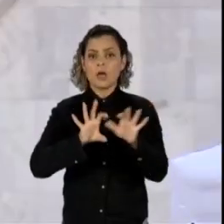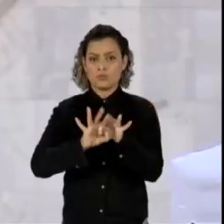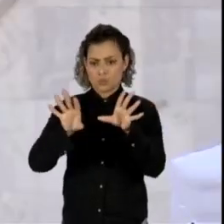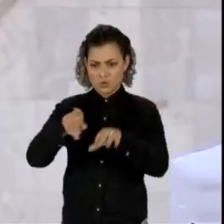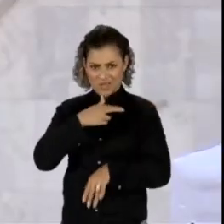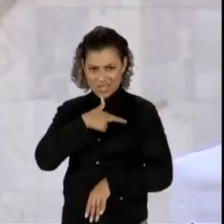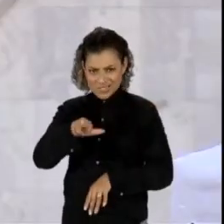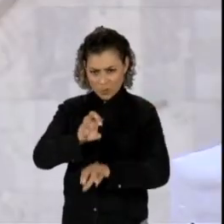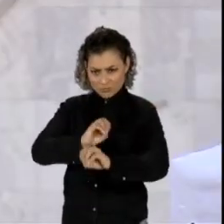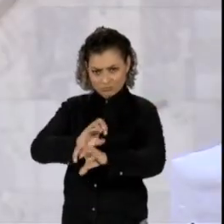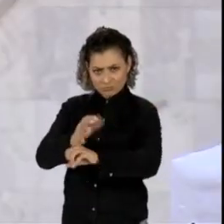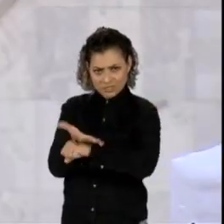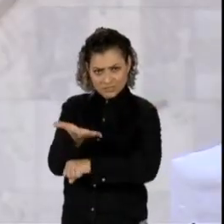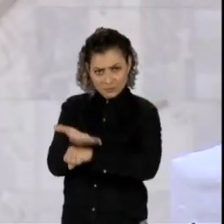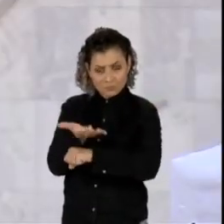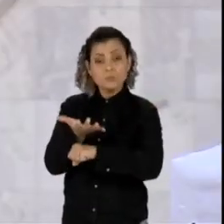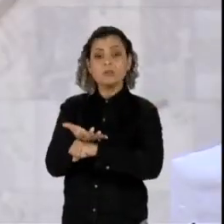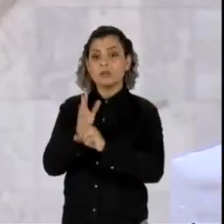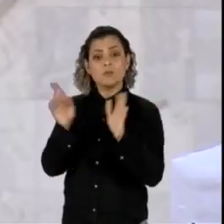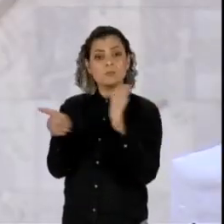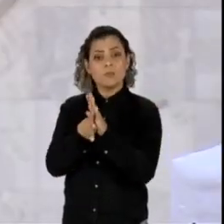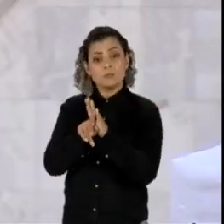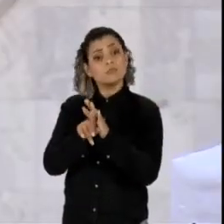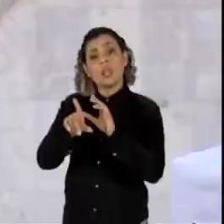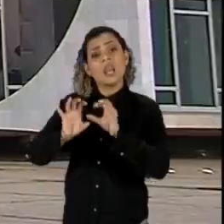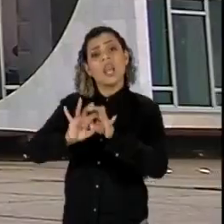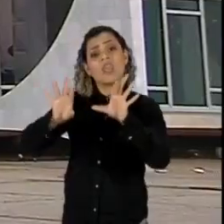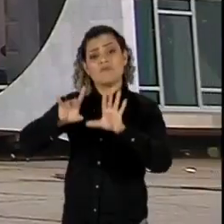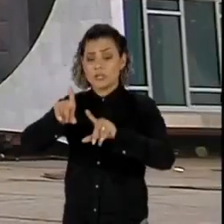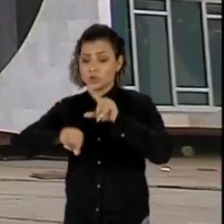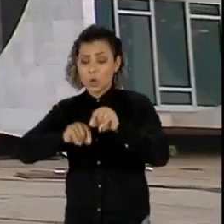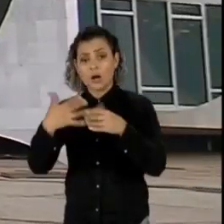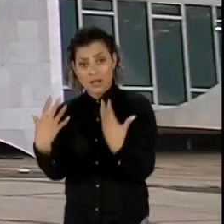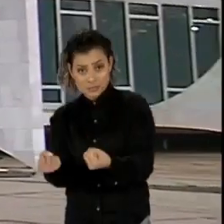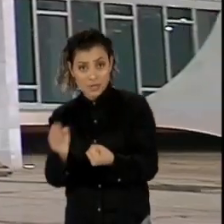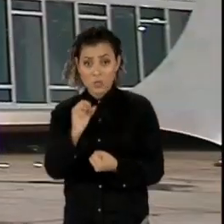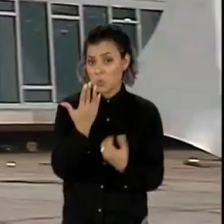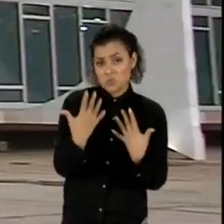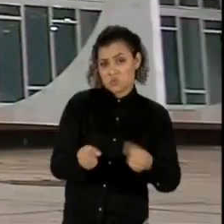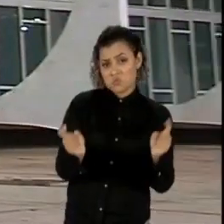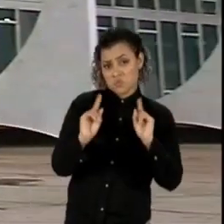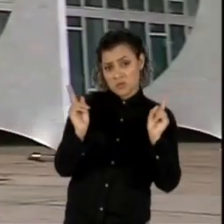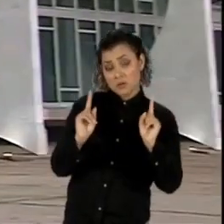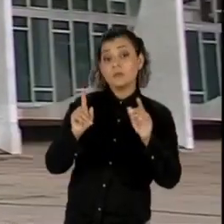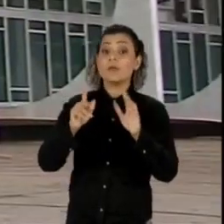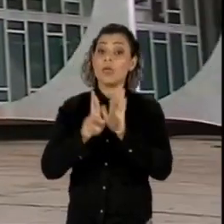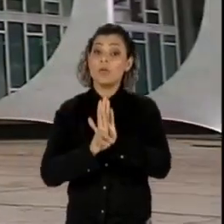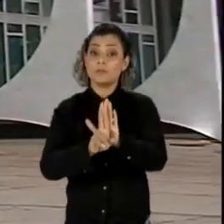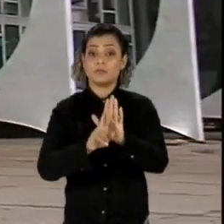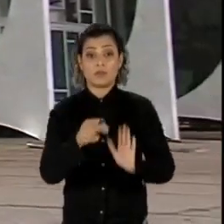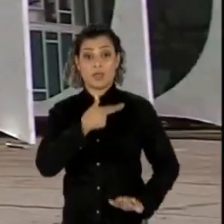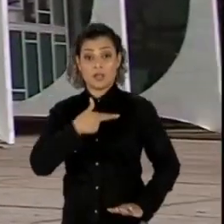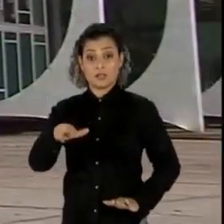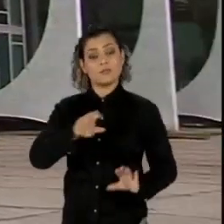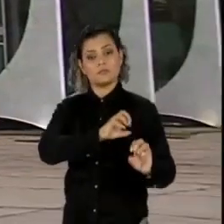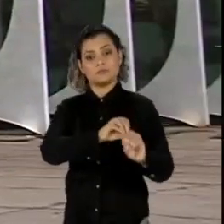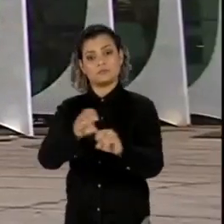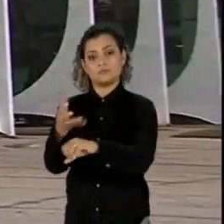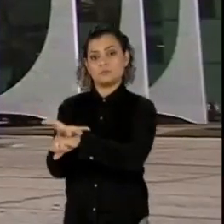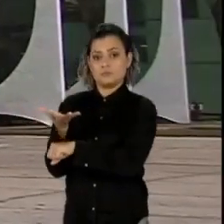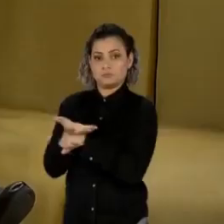de religião devem ser estritamente facultativas e autorizou representantes de religiões a ministrar as